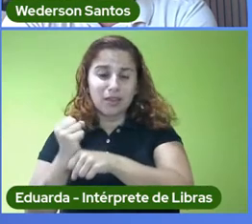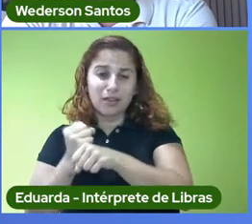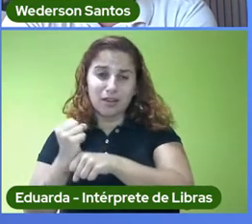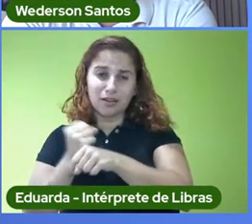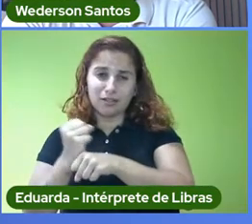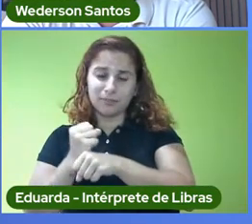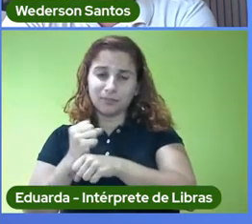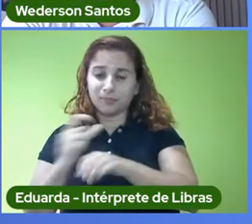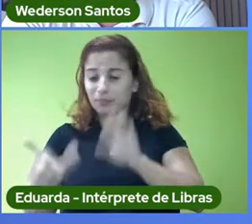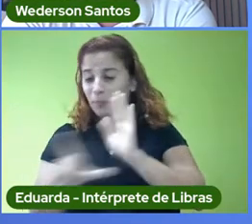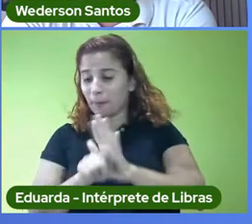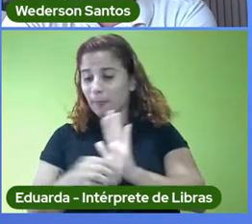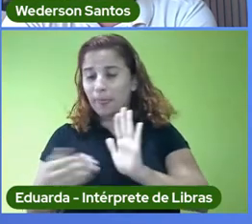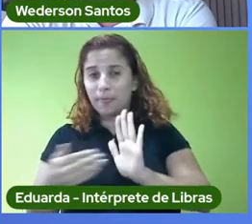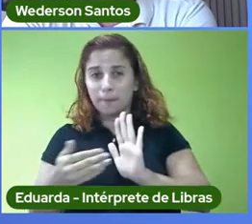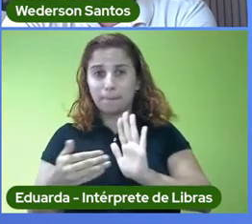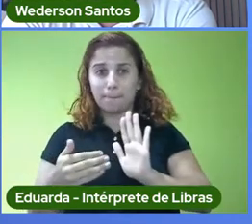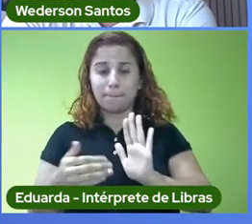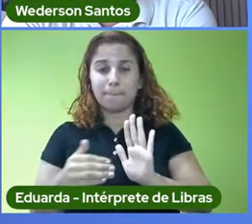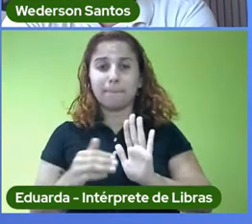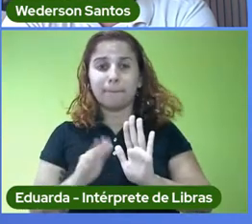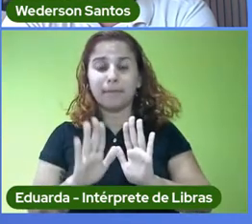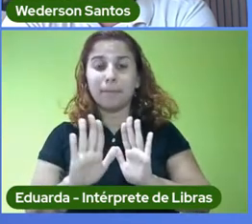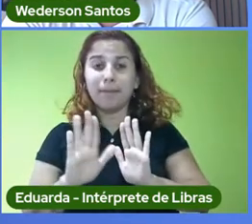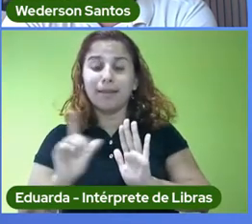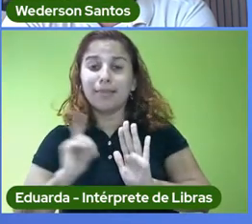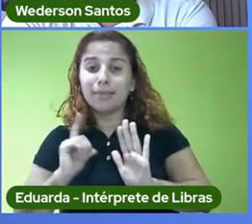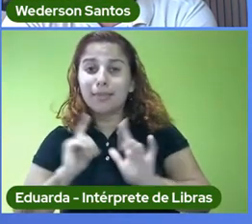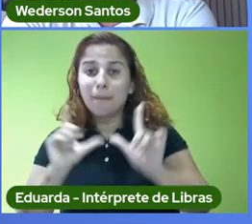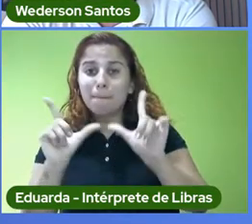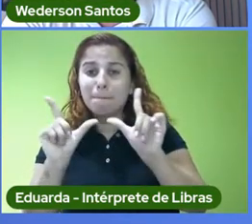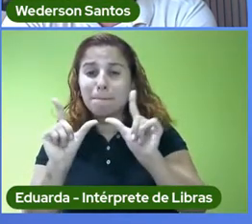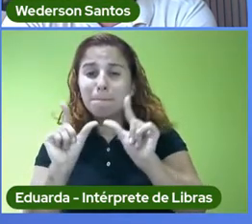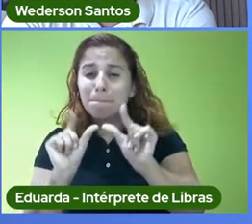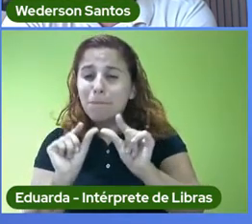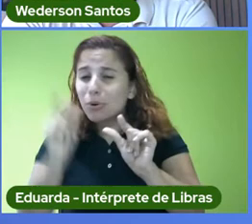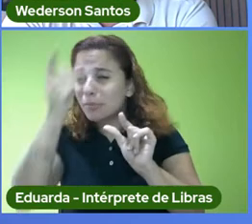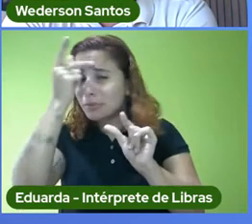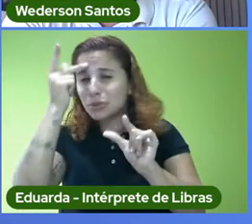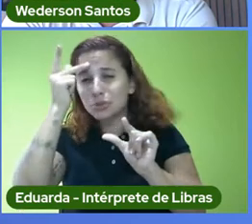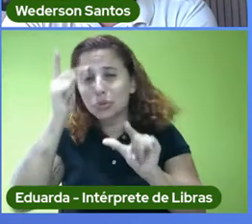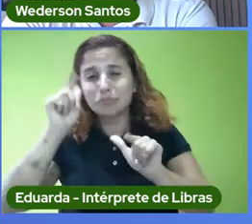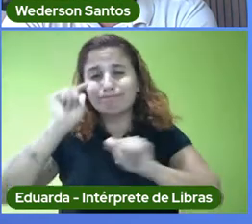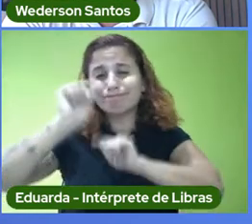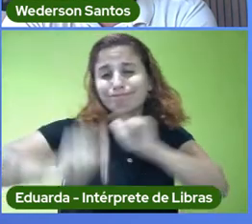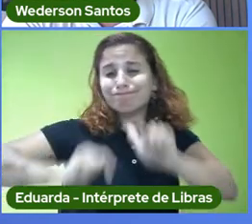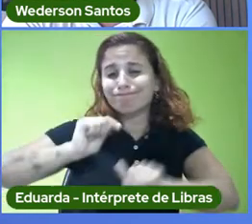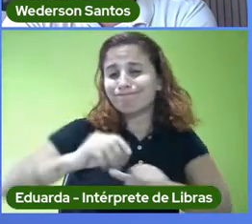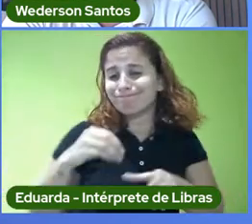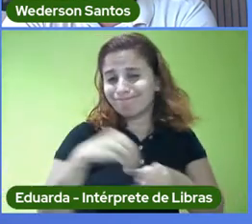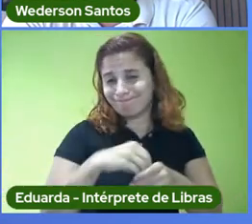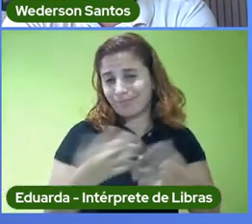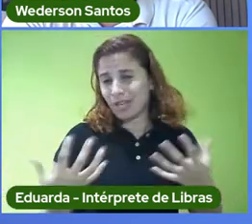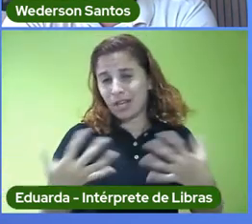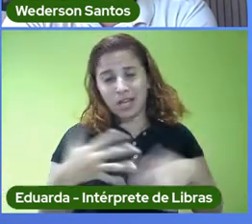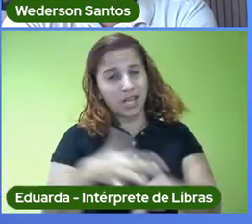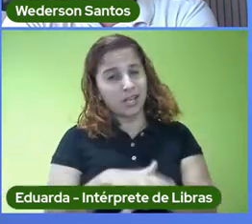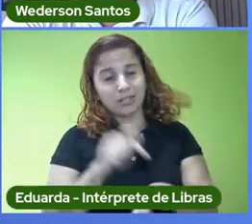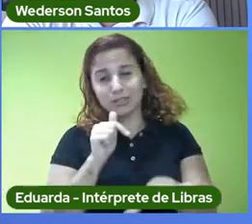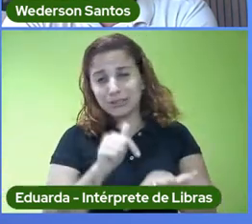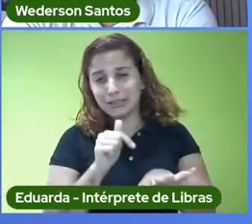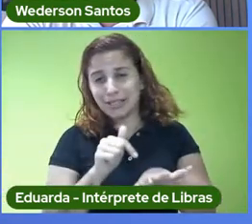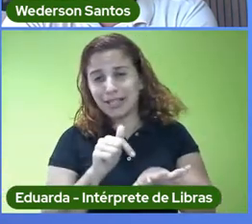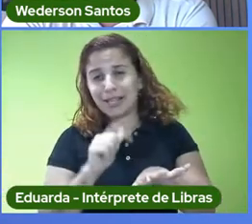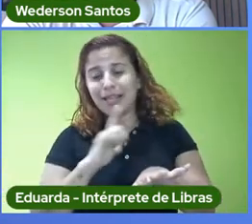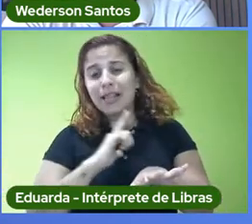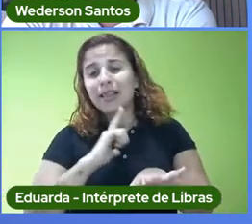gente tem uma parcela ínfima de pessoas com deficiência no mundo do trabalho, e ainda essa inclusão, ela é feita de forma, né, eu